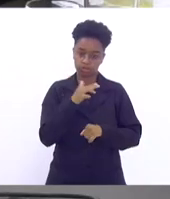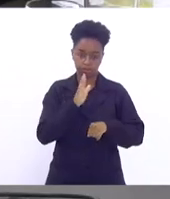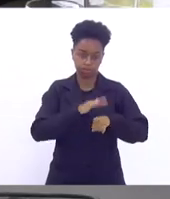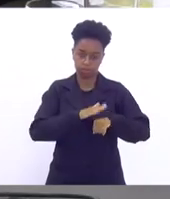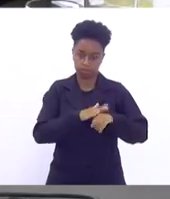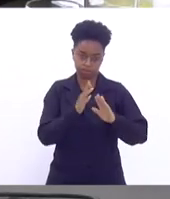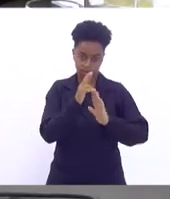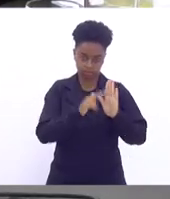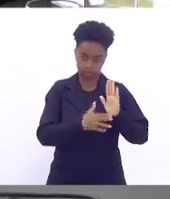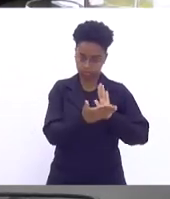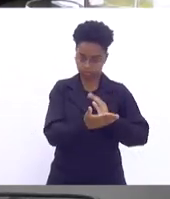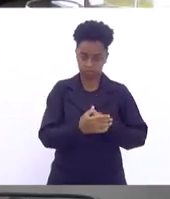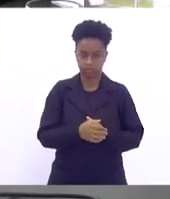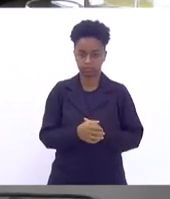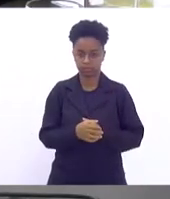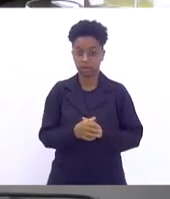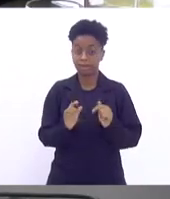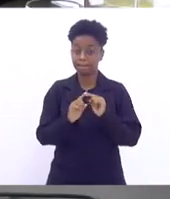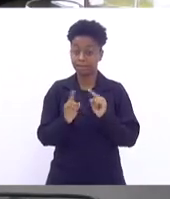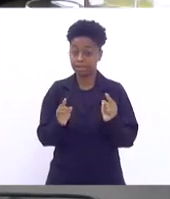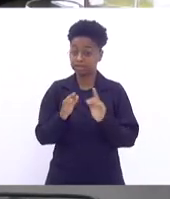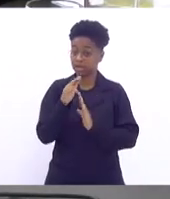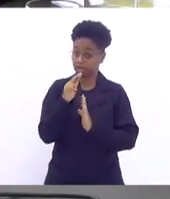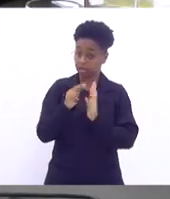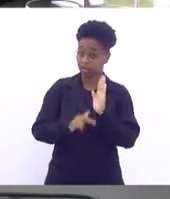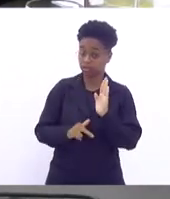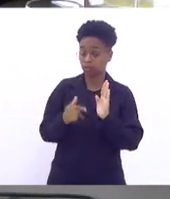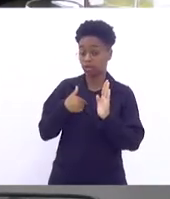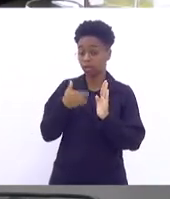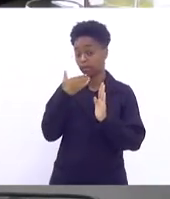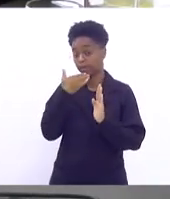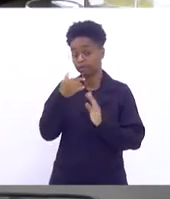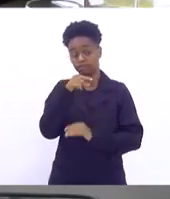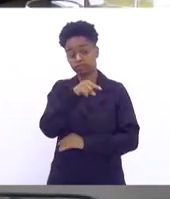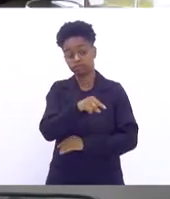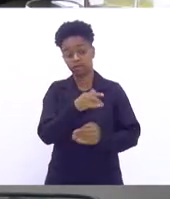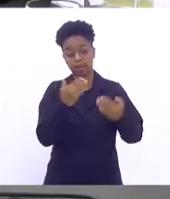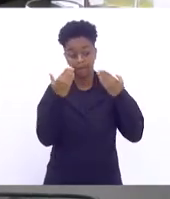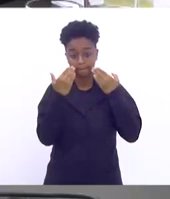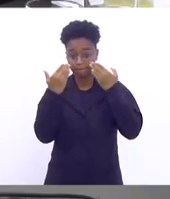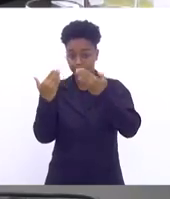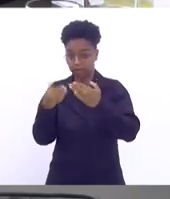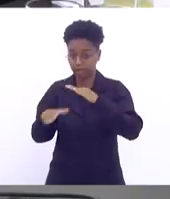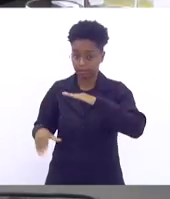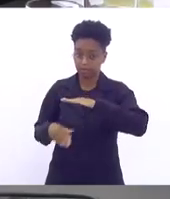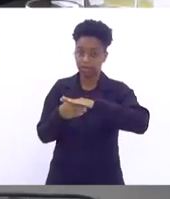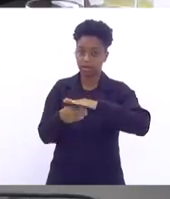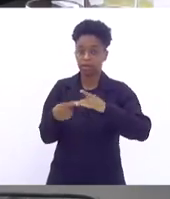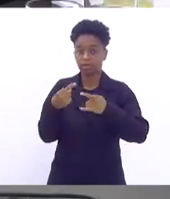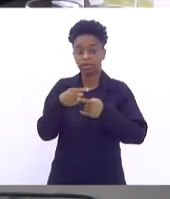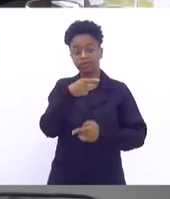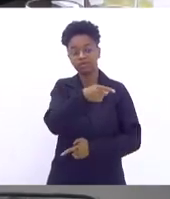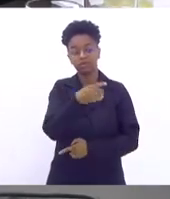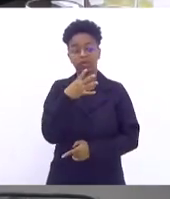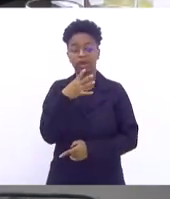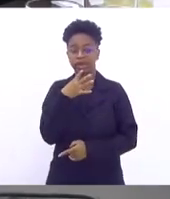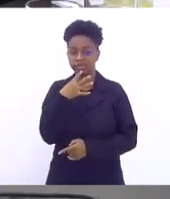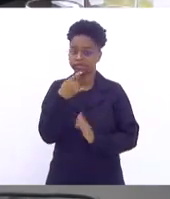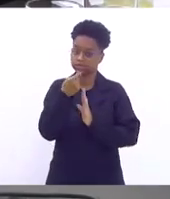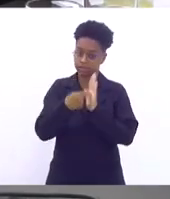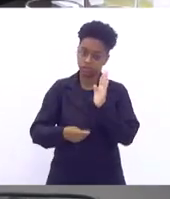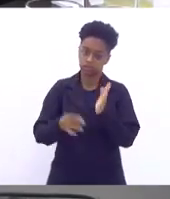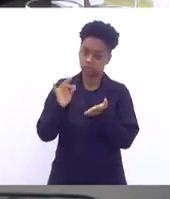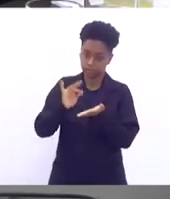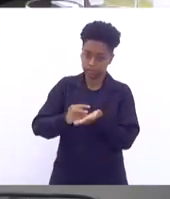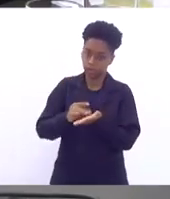mas como relator vou pedir que vossa excelência faça apresentação das emendas porque vossa excelência conhece o texto original obviamente